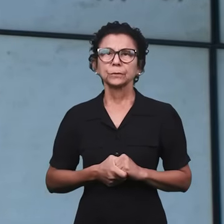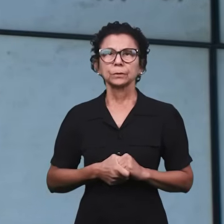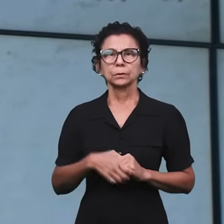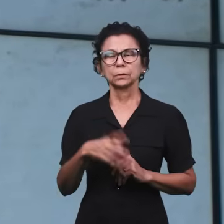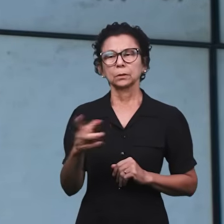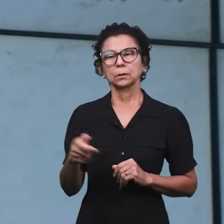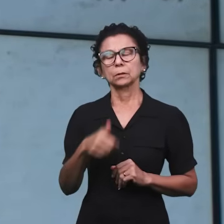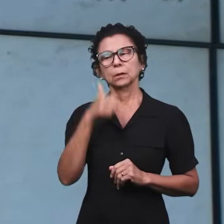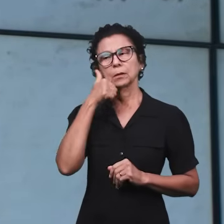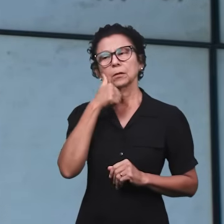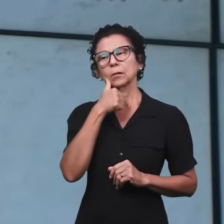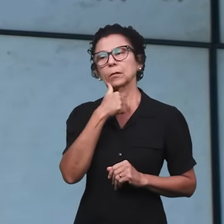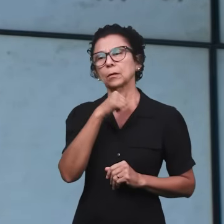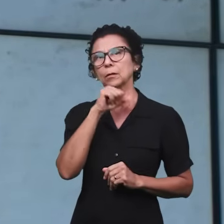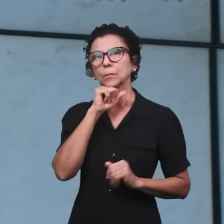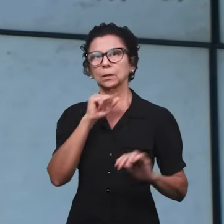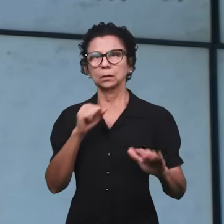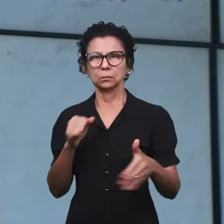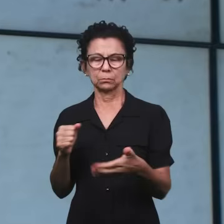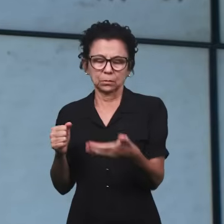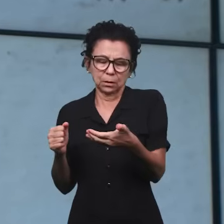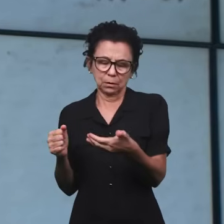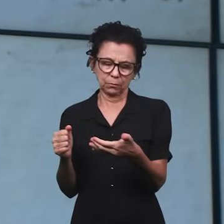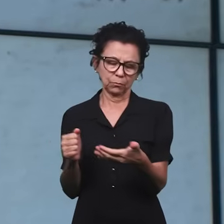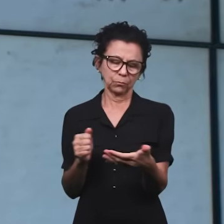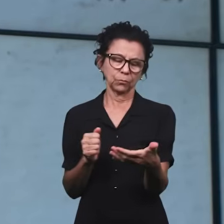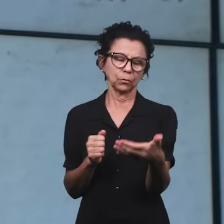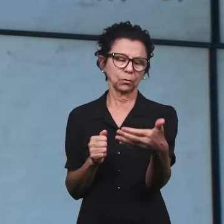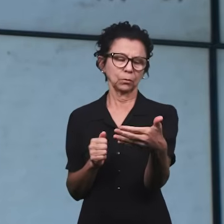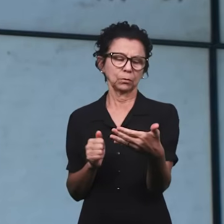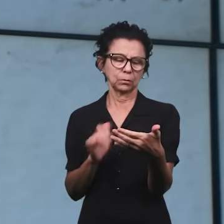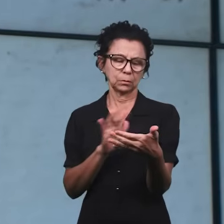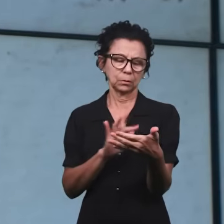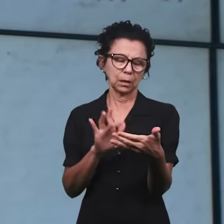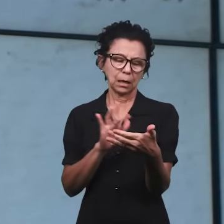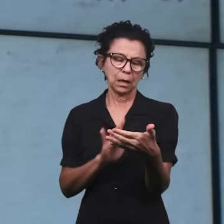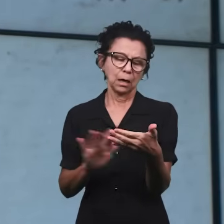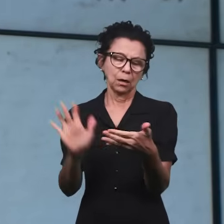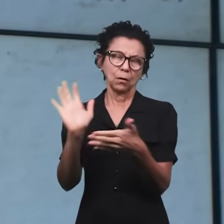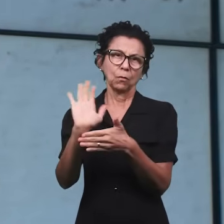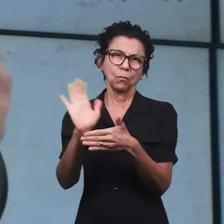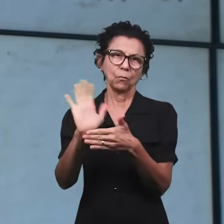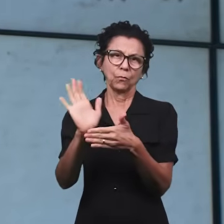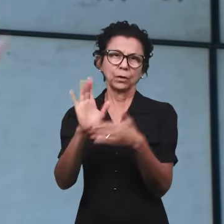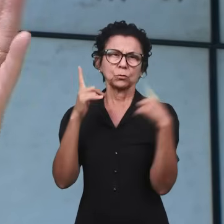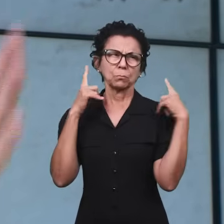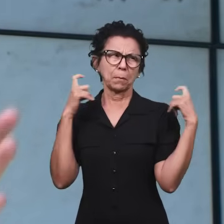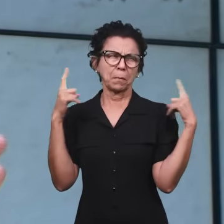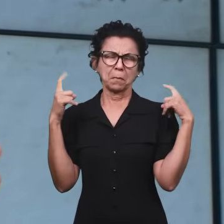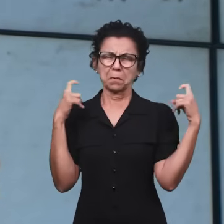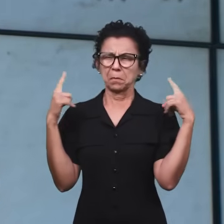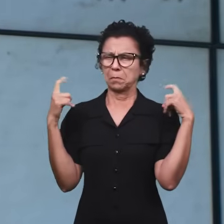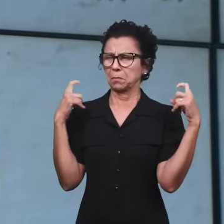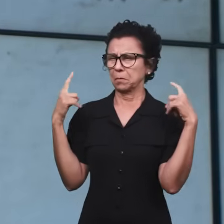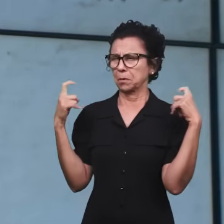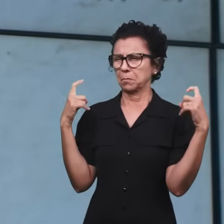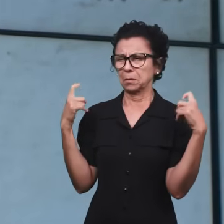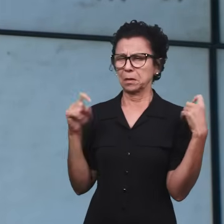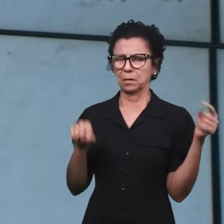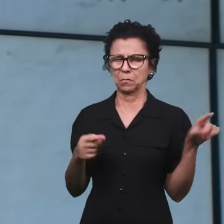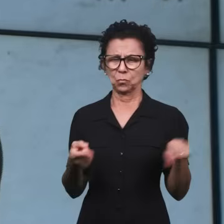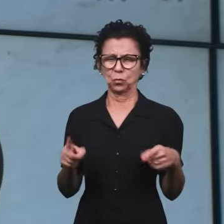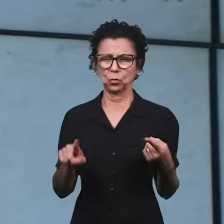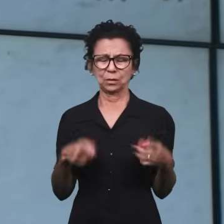eu fico imaginando, né, uma mãe com o telefone, assistindo um vídeo barulhento, um exemplo, né,